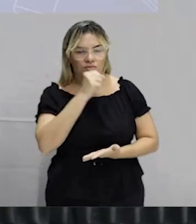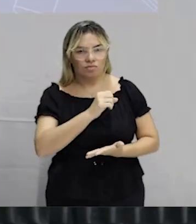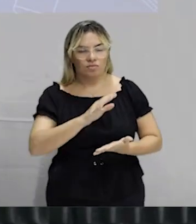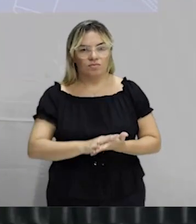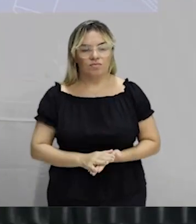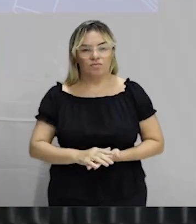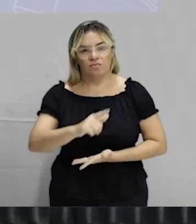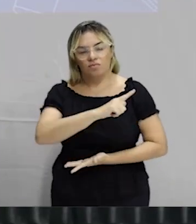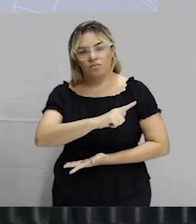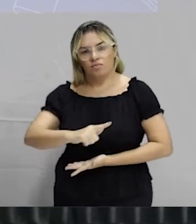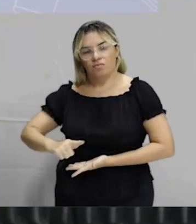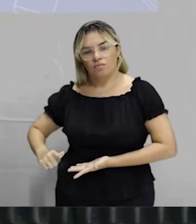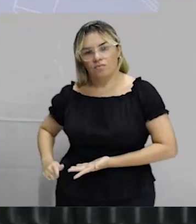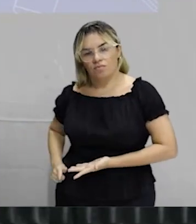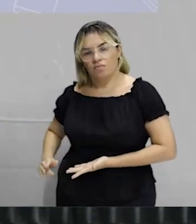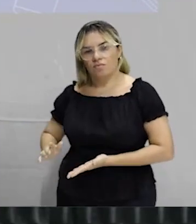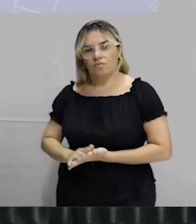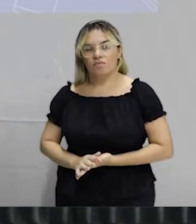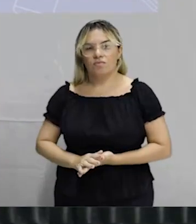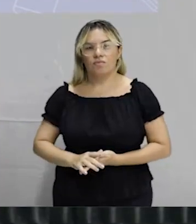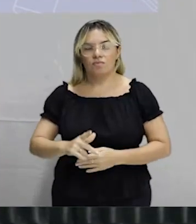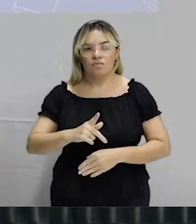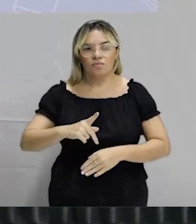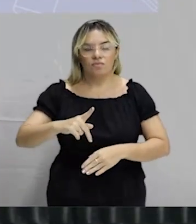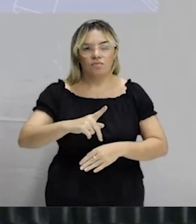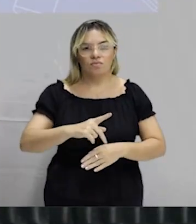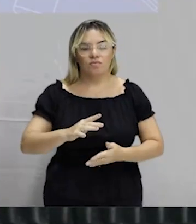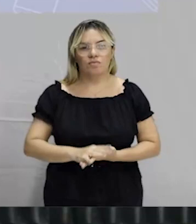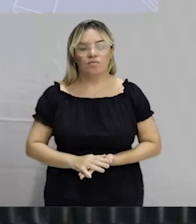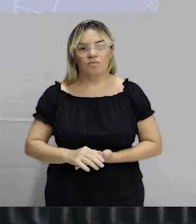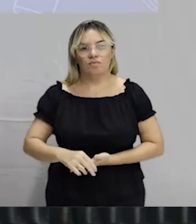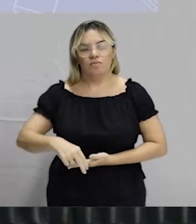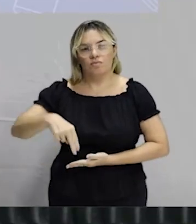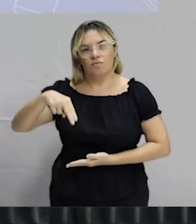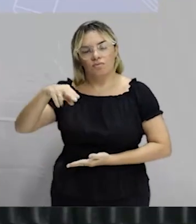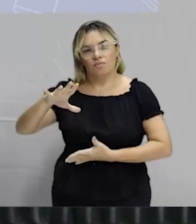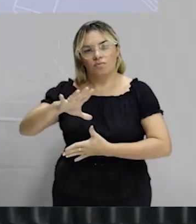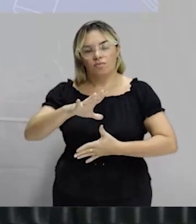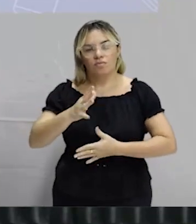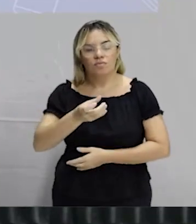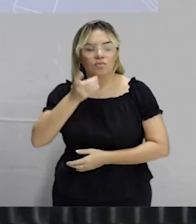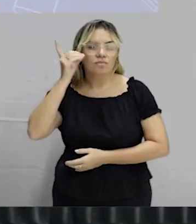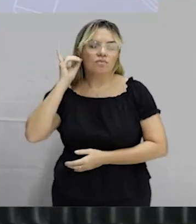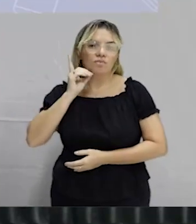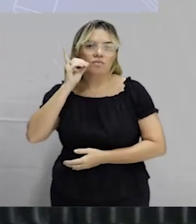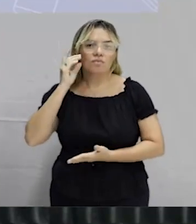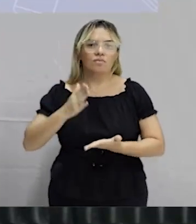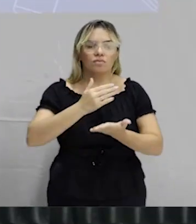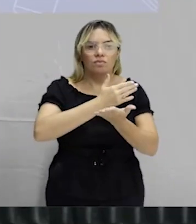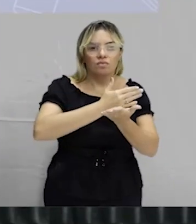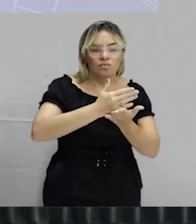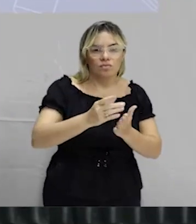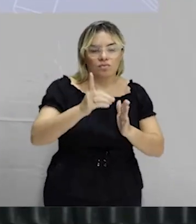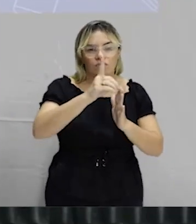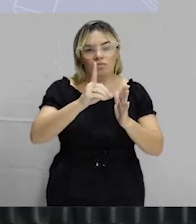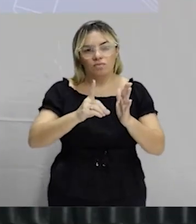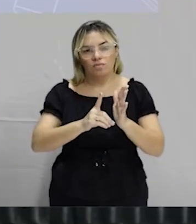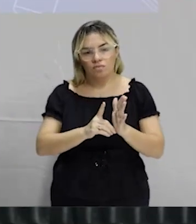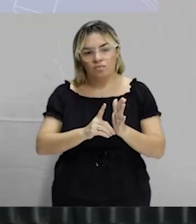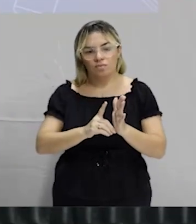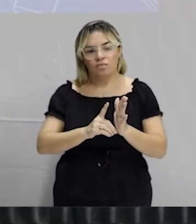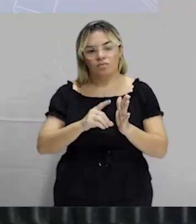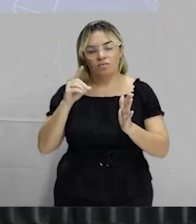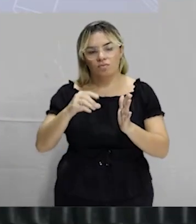pelo governo norte-americano no início da década de 1930 para